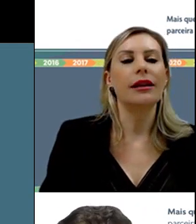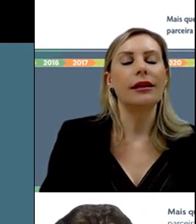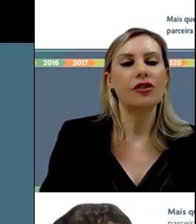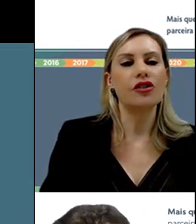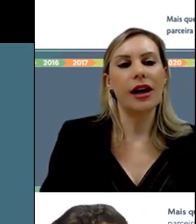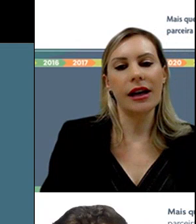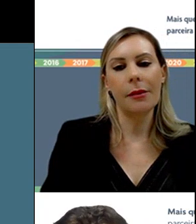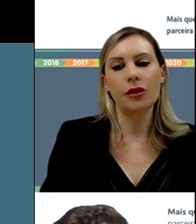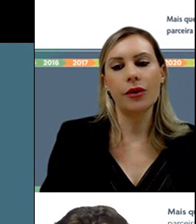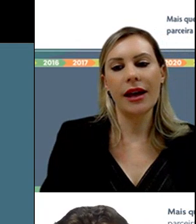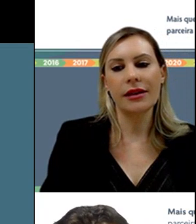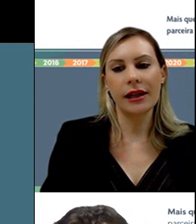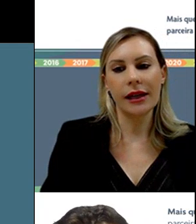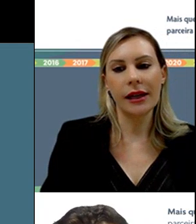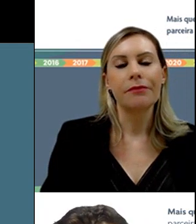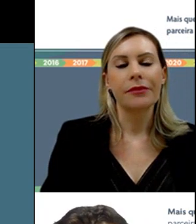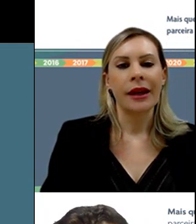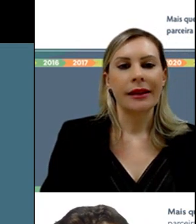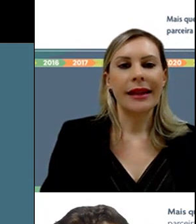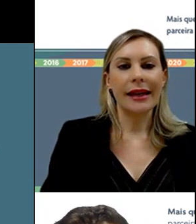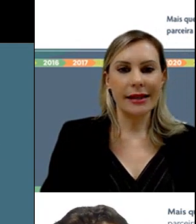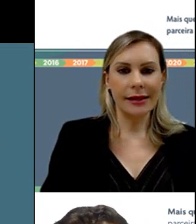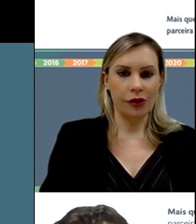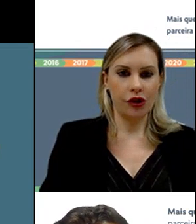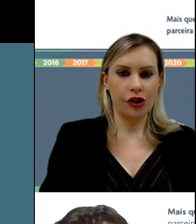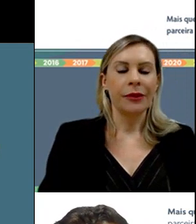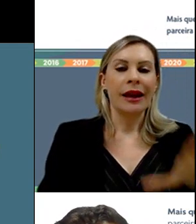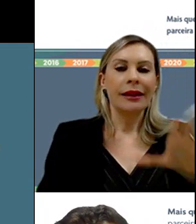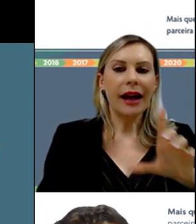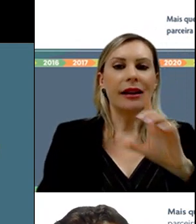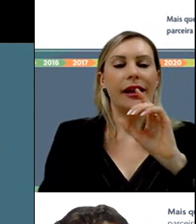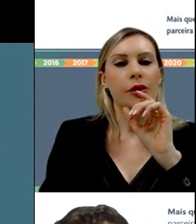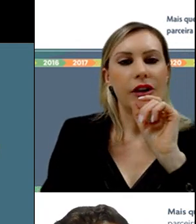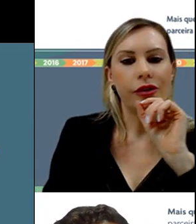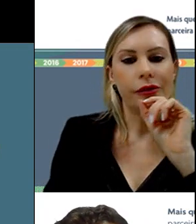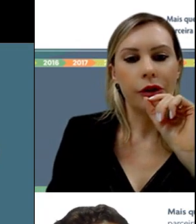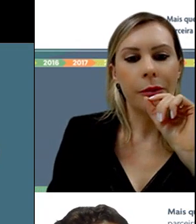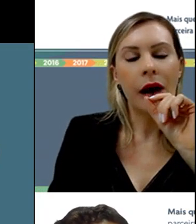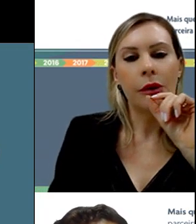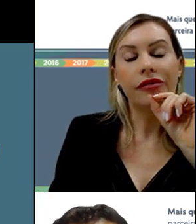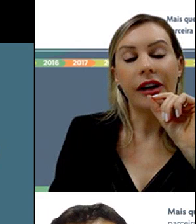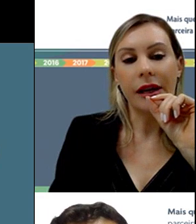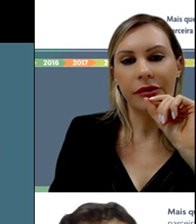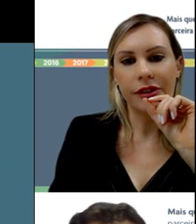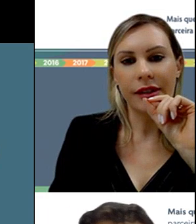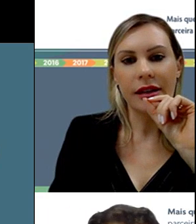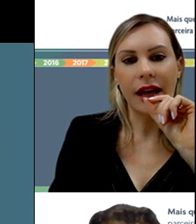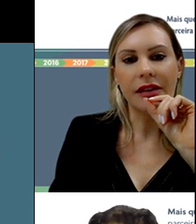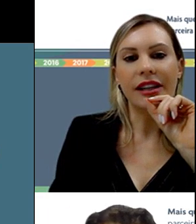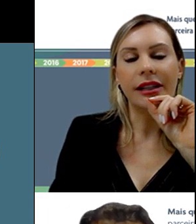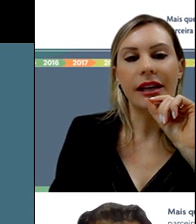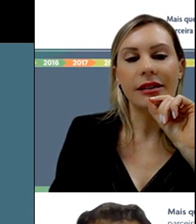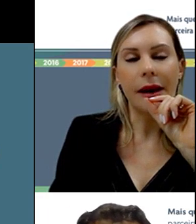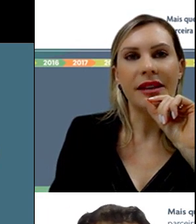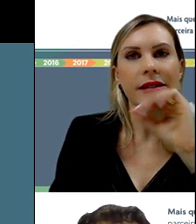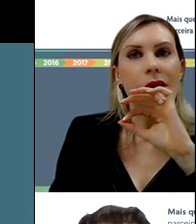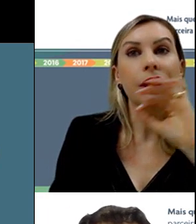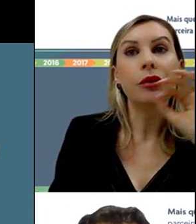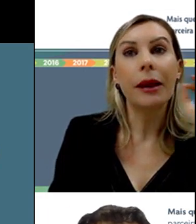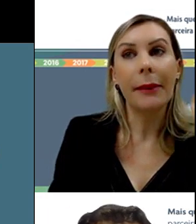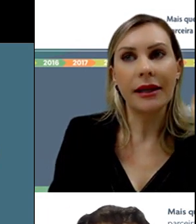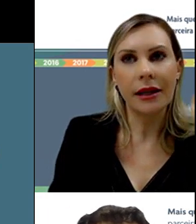cobramos nada. Taxa de carregamento é essa daqui, decrescente. Na categoria ativo normal, eu falei para vocês que a invalidez e